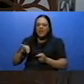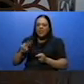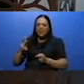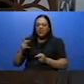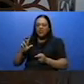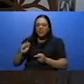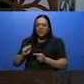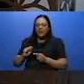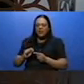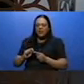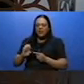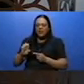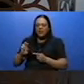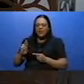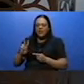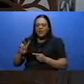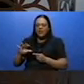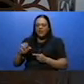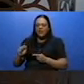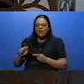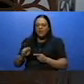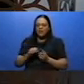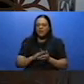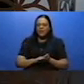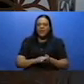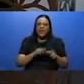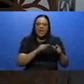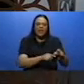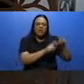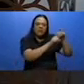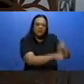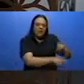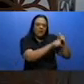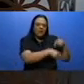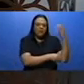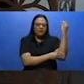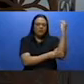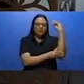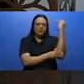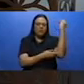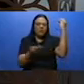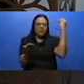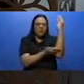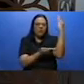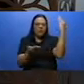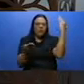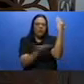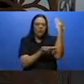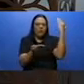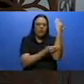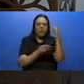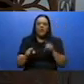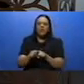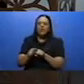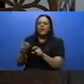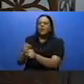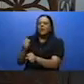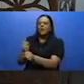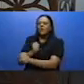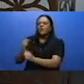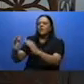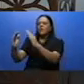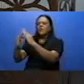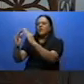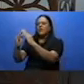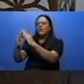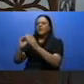machado feito de pedra que facilitava o corte da madeira e a construção de moradias, certo? E as